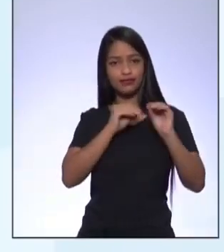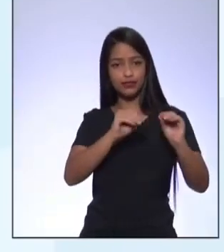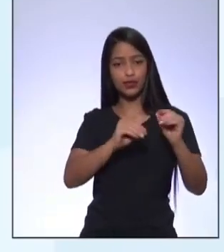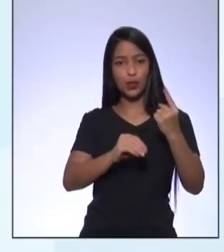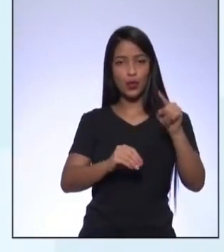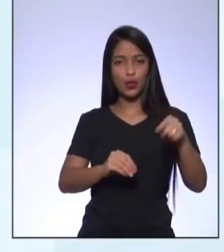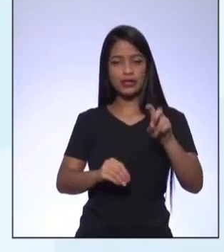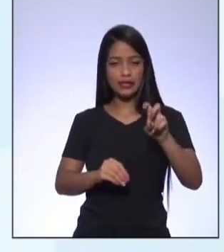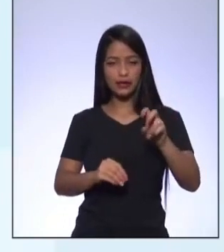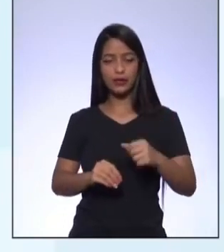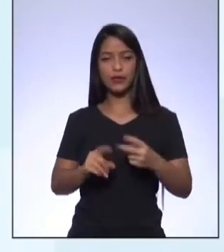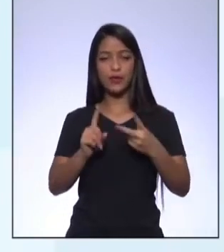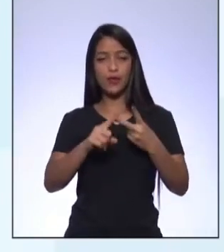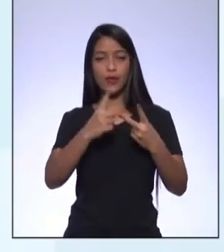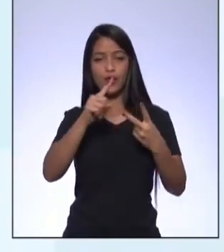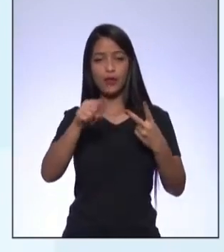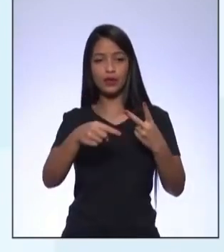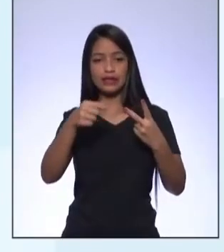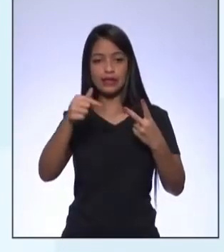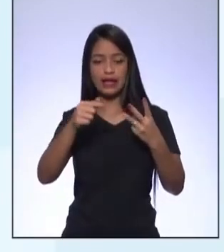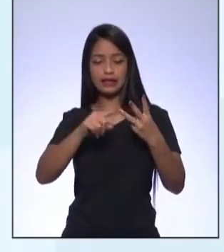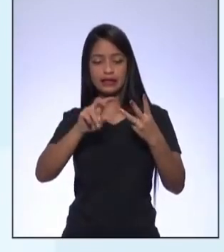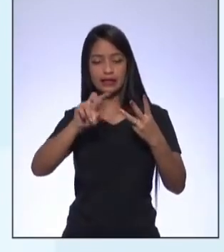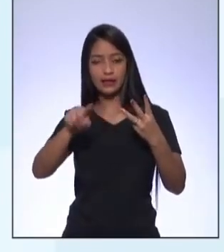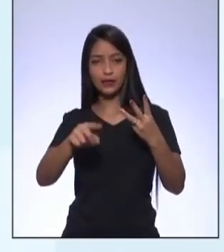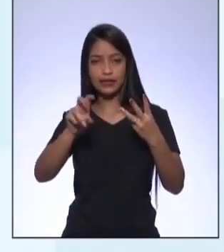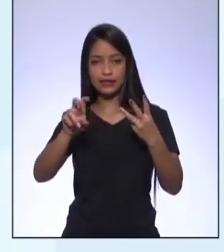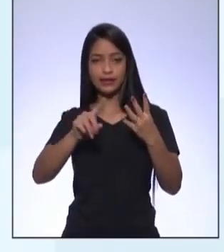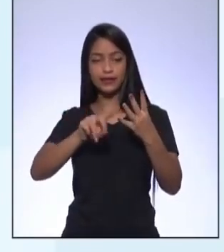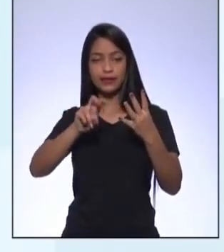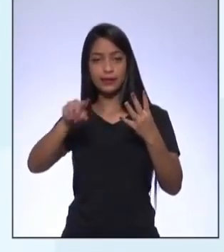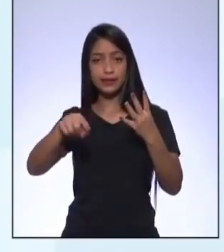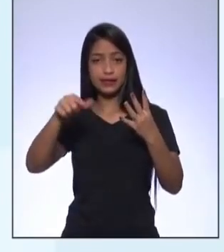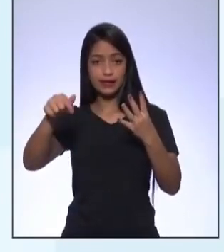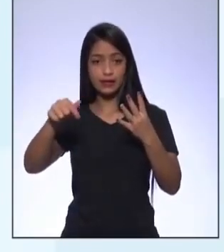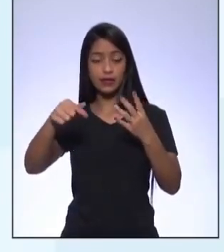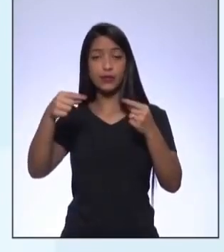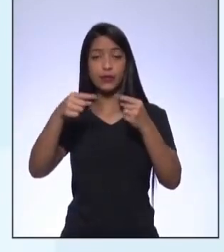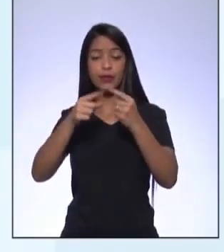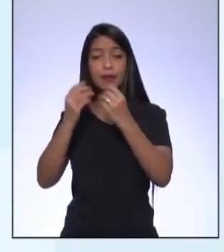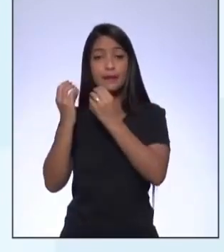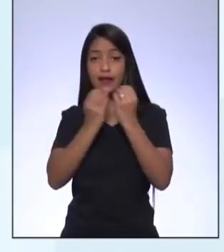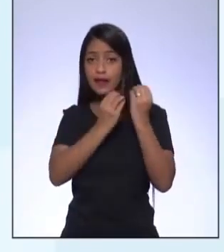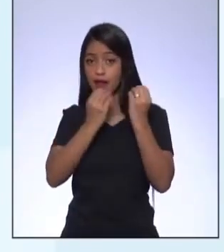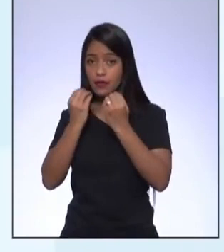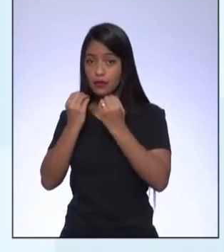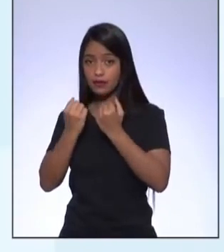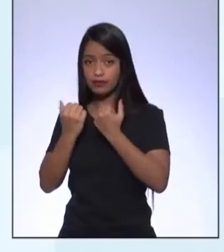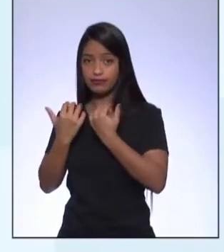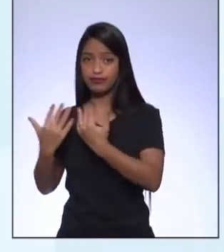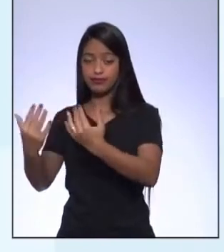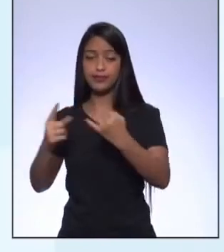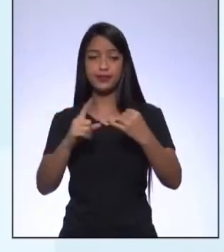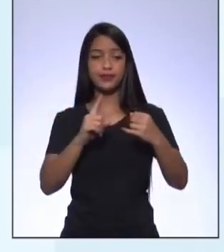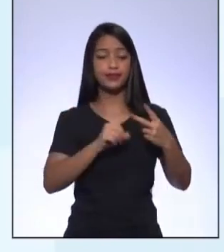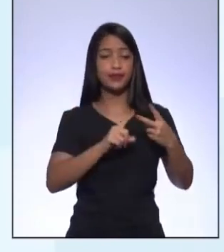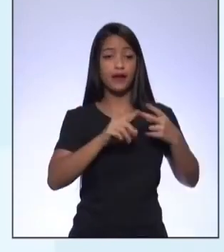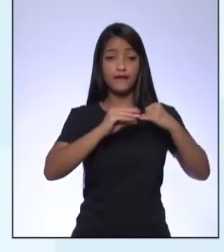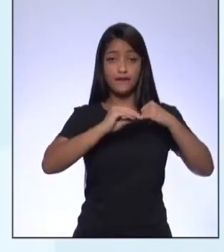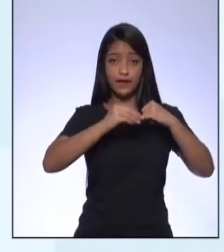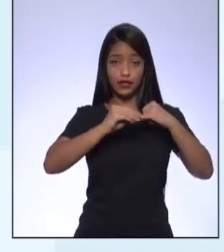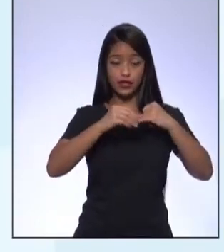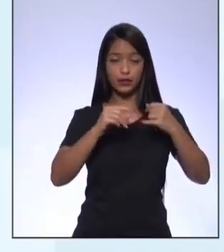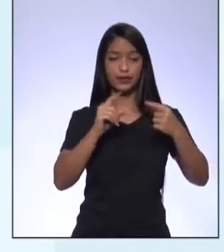5, 1 e 7, 5 e 5, 5 e 7 para a plantação de milho. A plantação de feijão eu coloquei